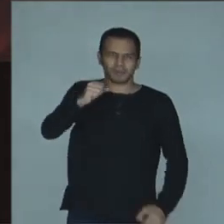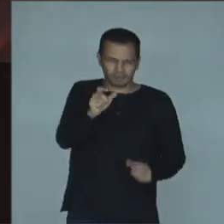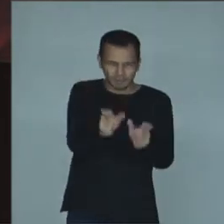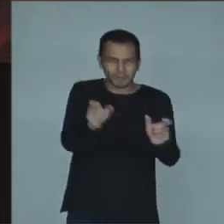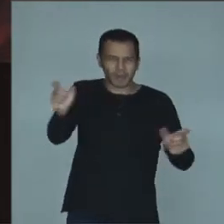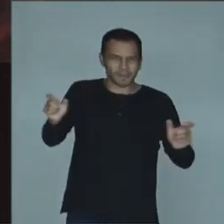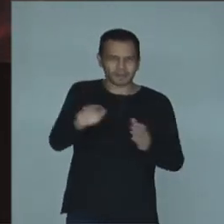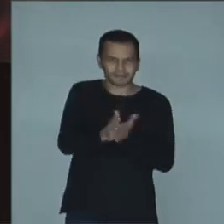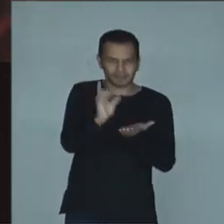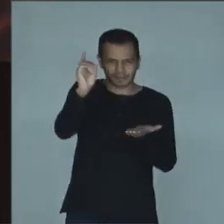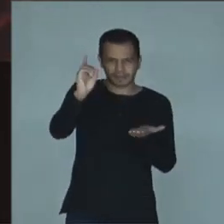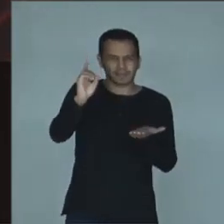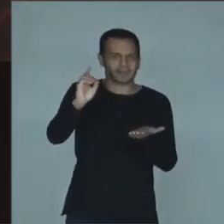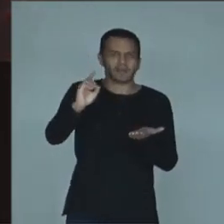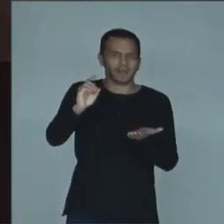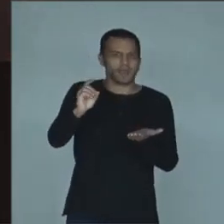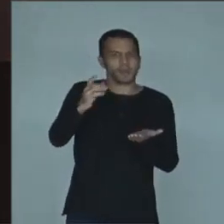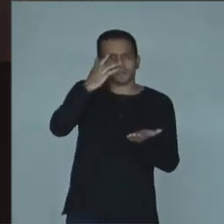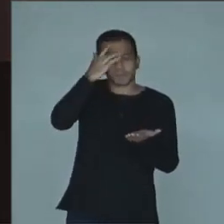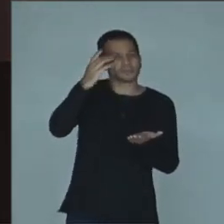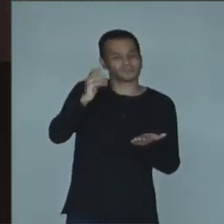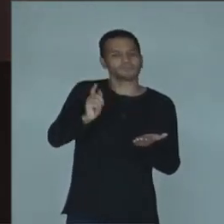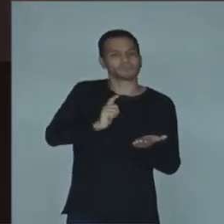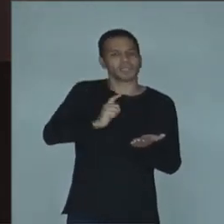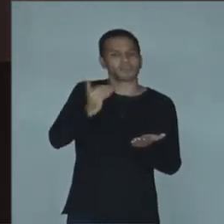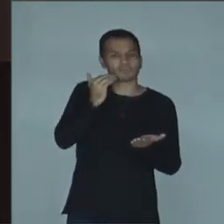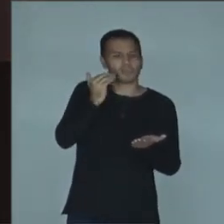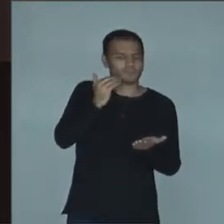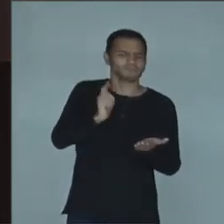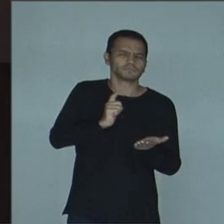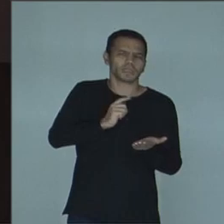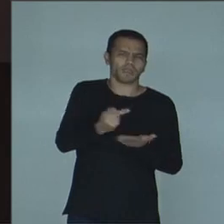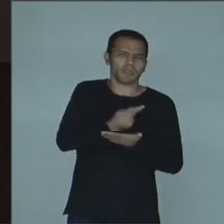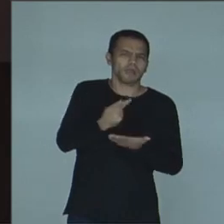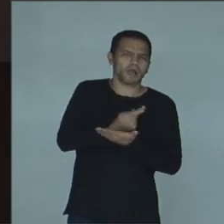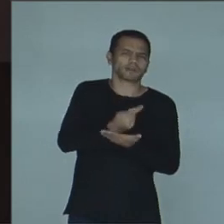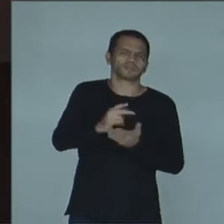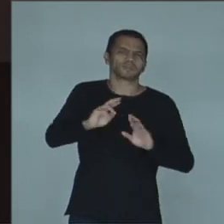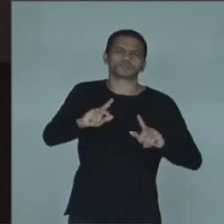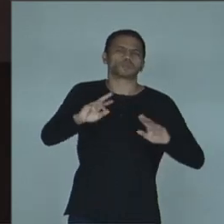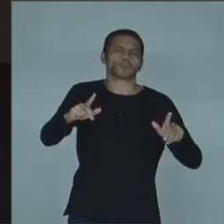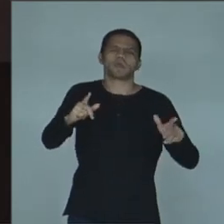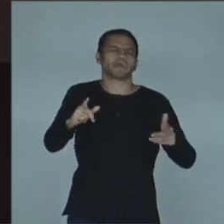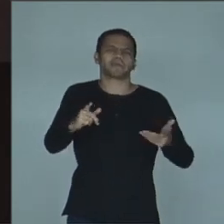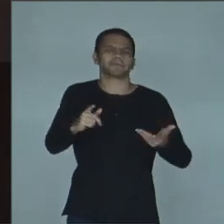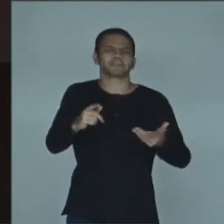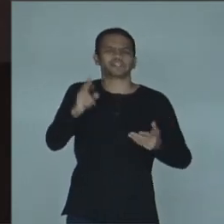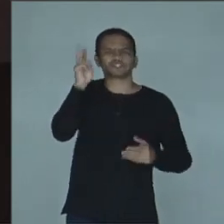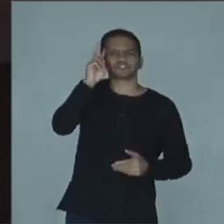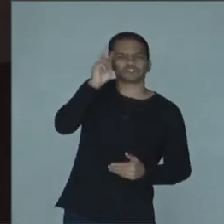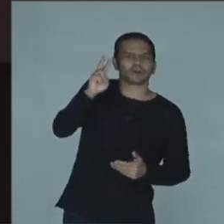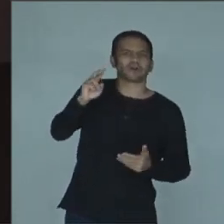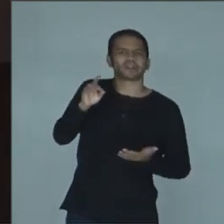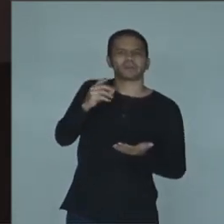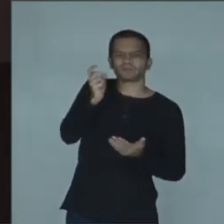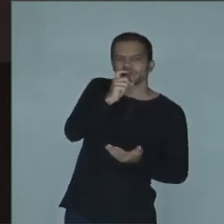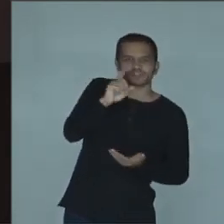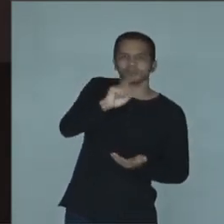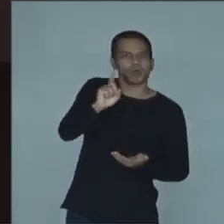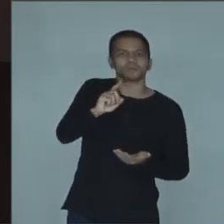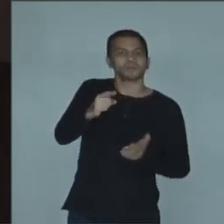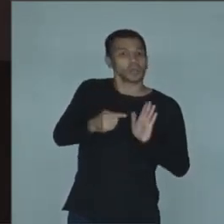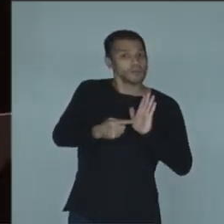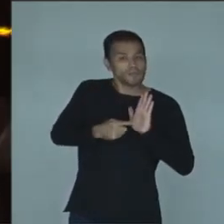heróis as fragilidades deles são reveladas a Bíblia no livro de historinha não porque mostra a fragilidade dos seus